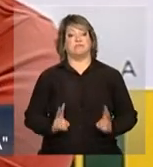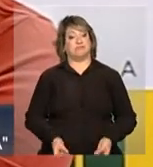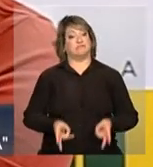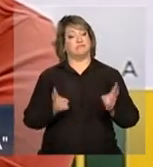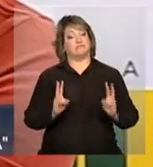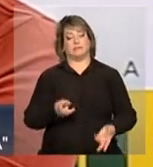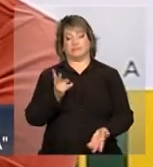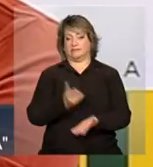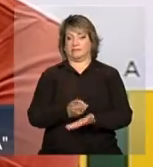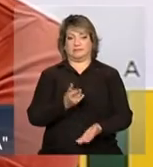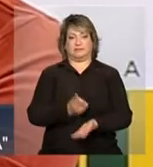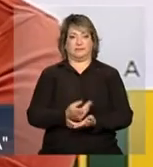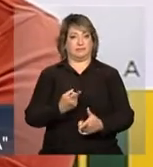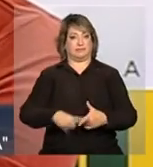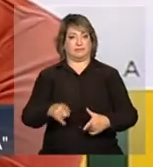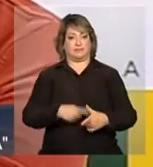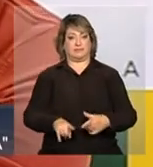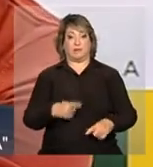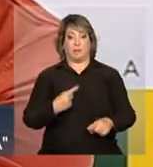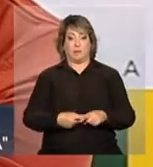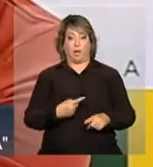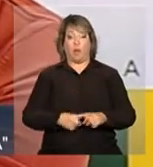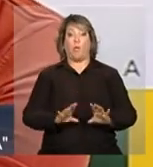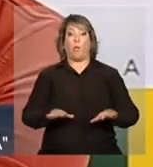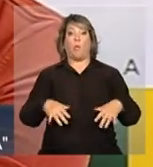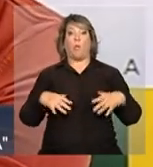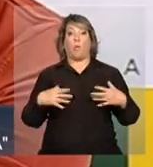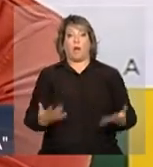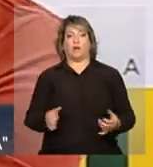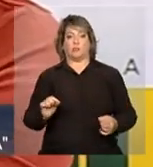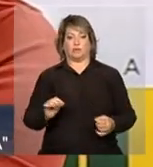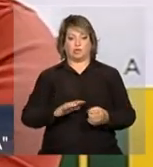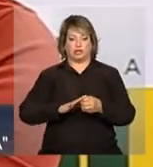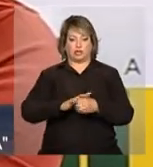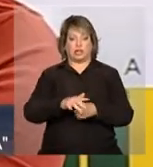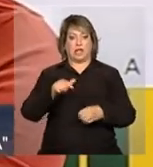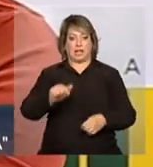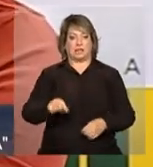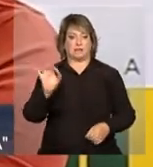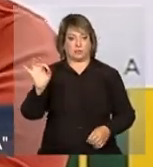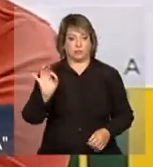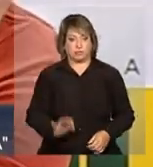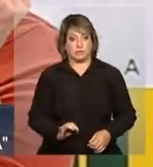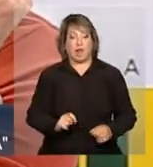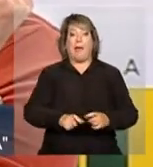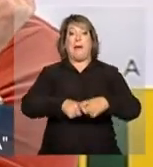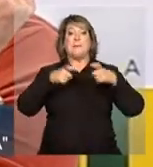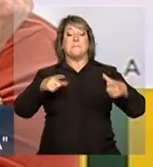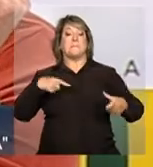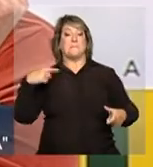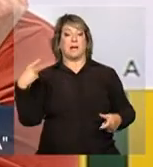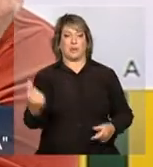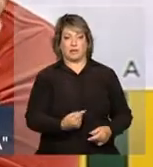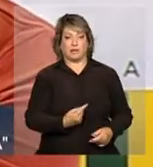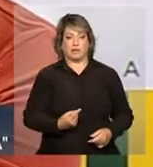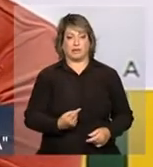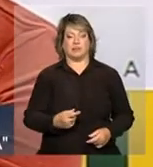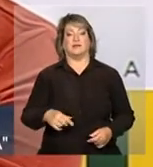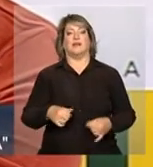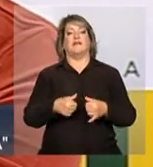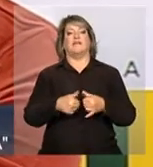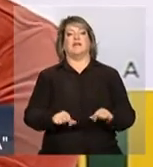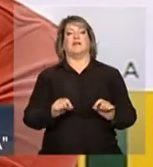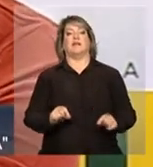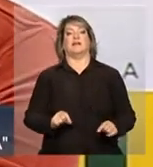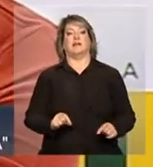mesma tecla. Porque, quando se preenche, melhor dizendo, esse percentual, a maioria fica